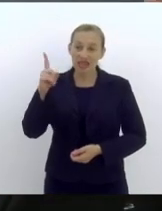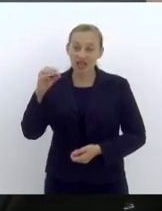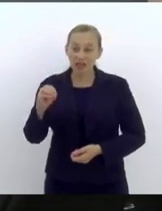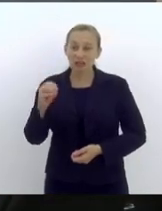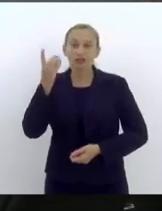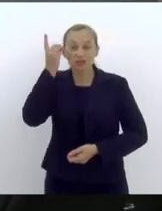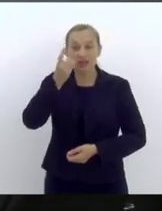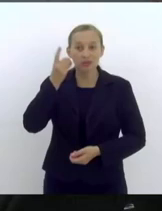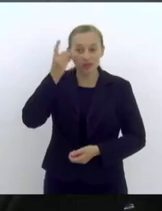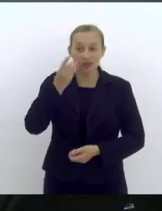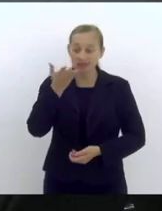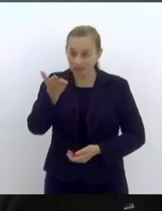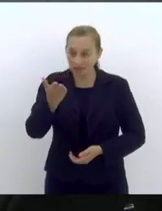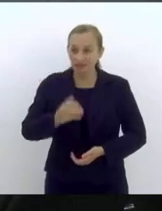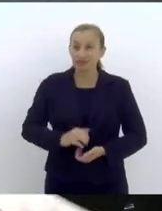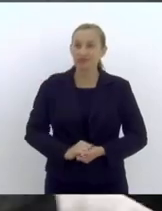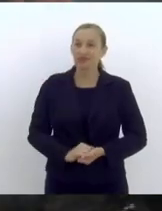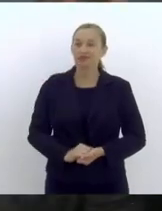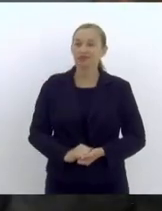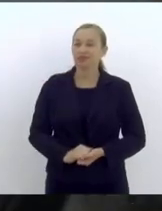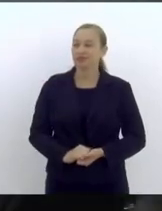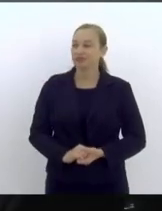Deputado por favor